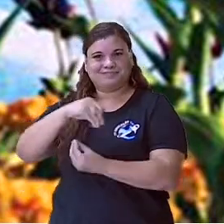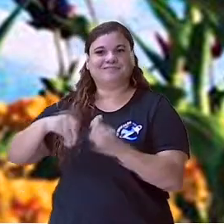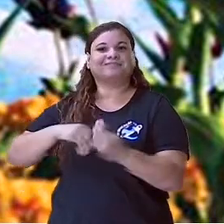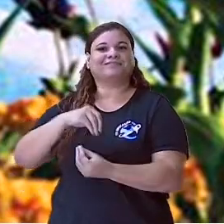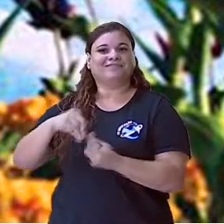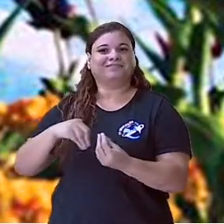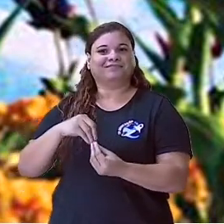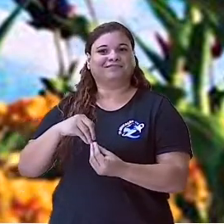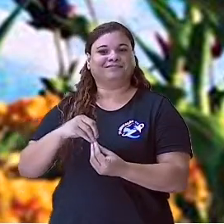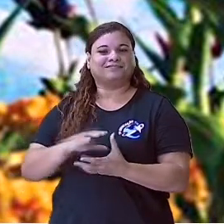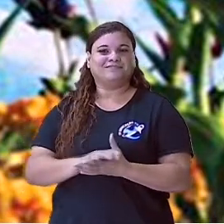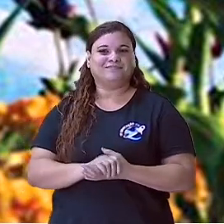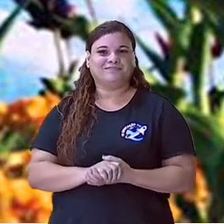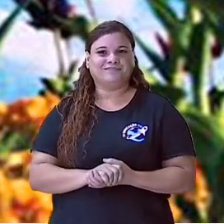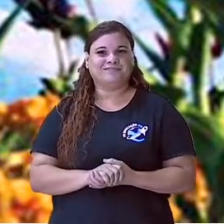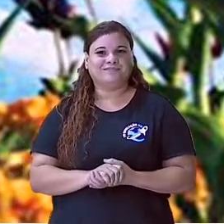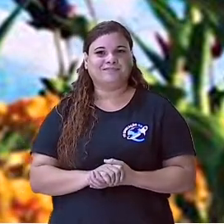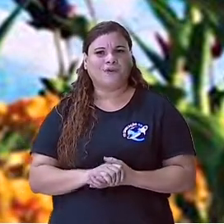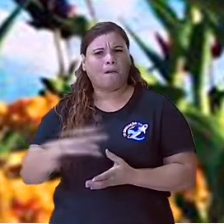vai encontrar